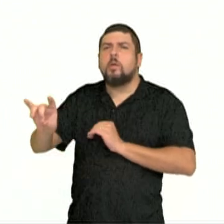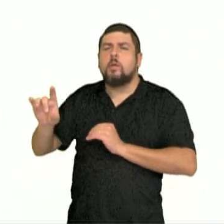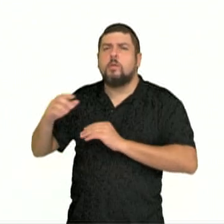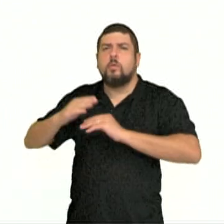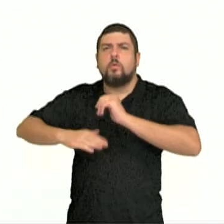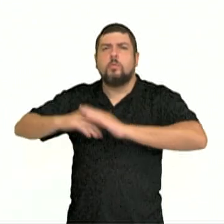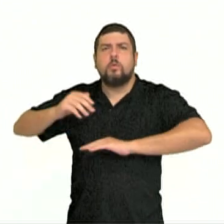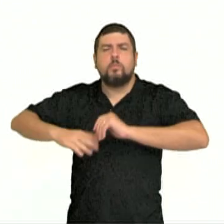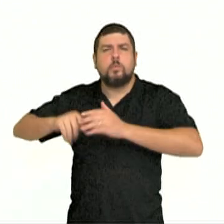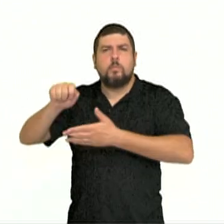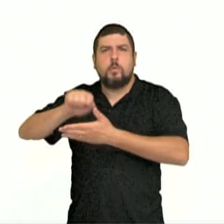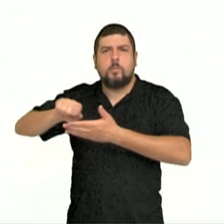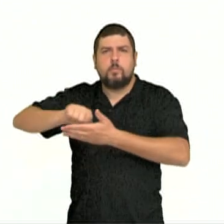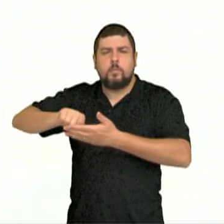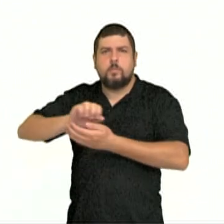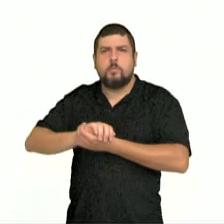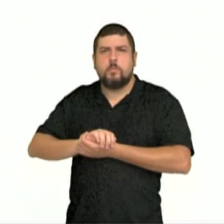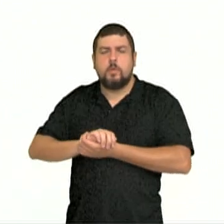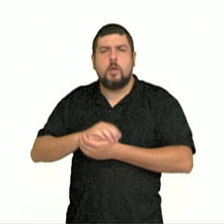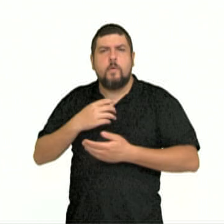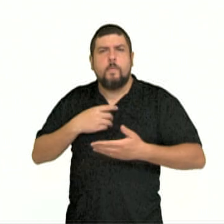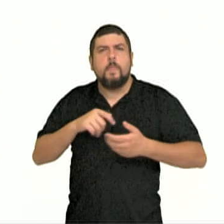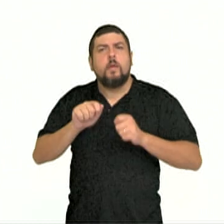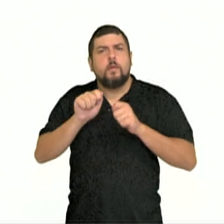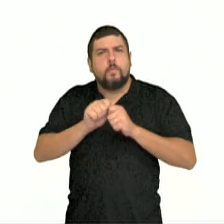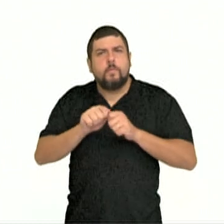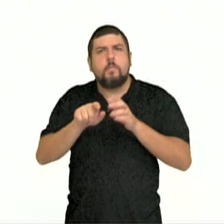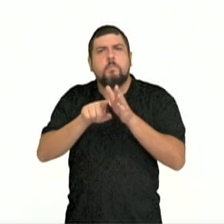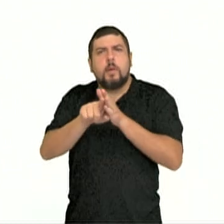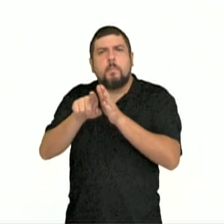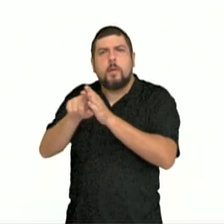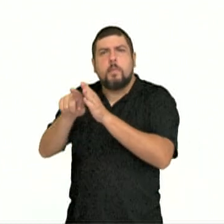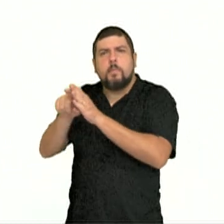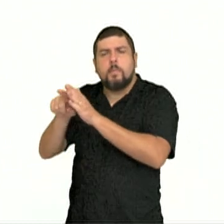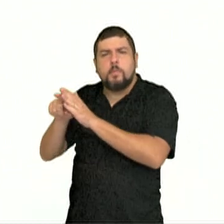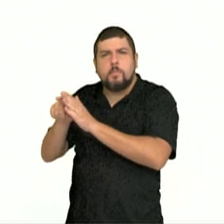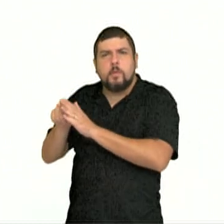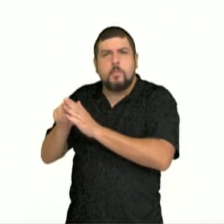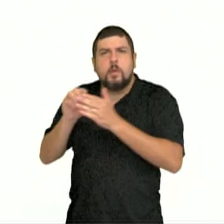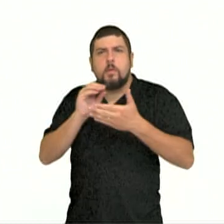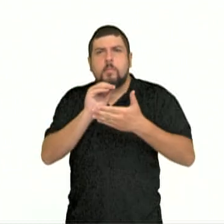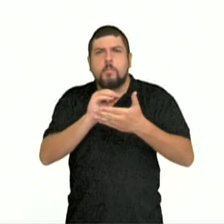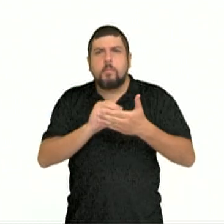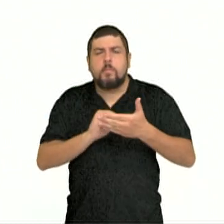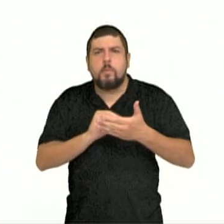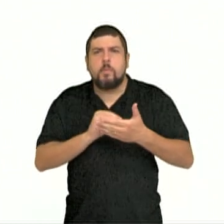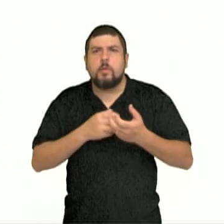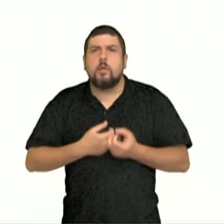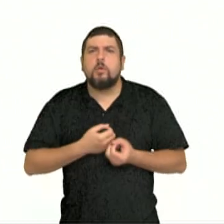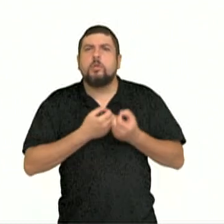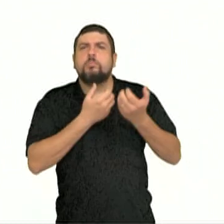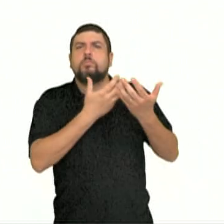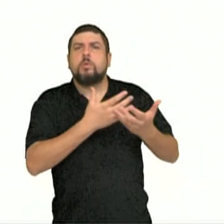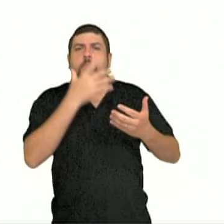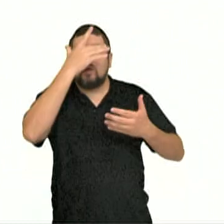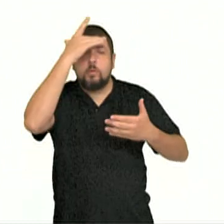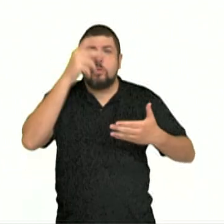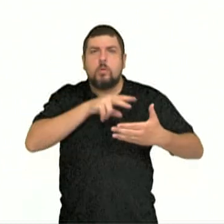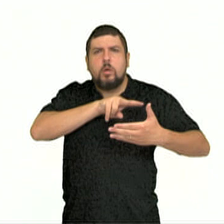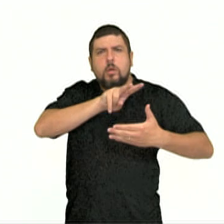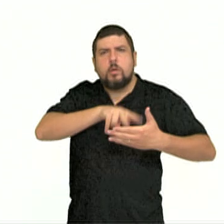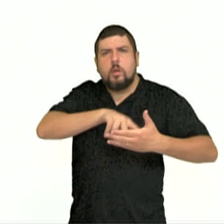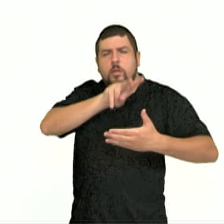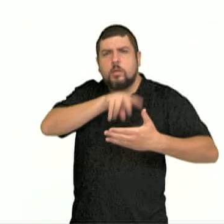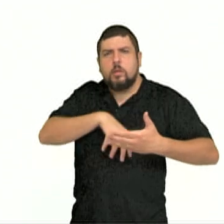pensando nas pessoas que sofrem para escrever. Saber como escrevem as pessoas que admiramos nos inspira a refletir sobre o nosso